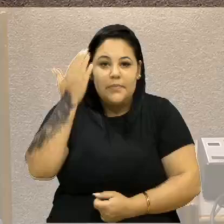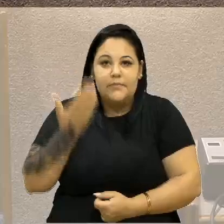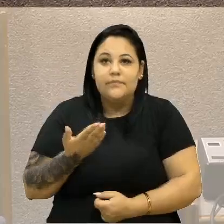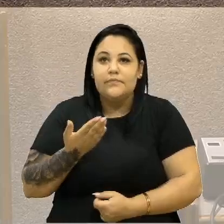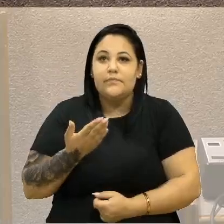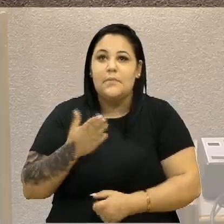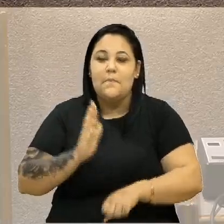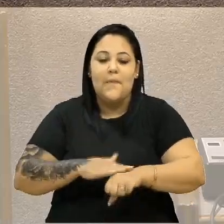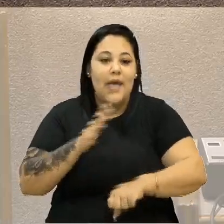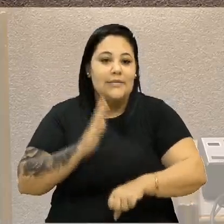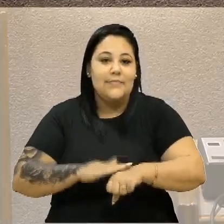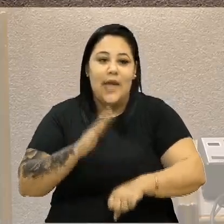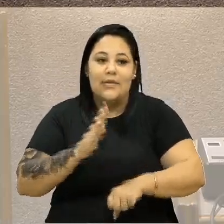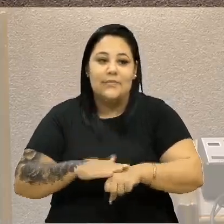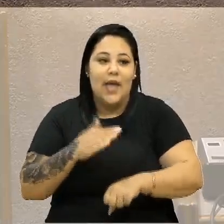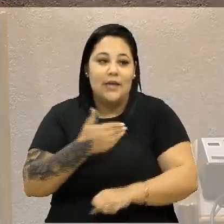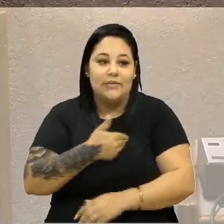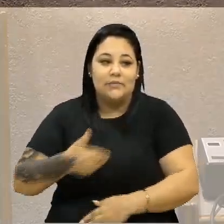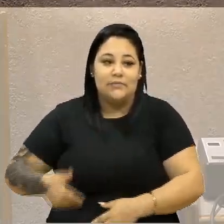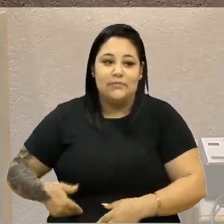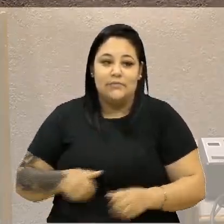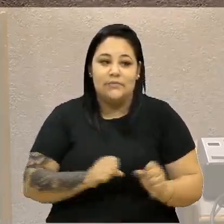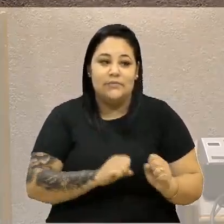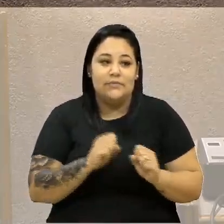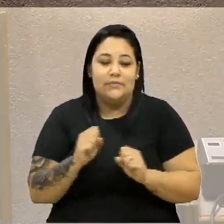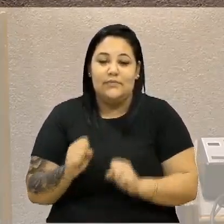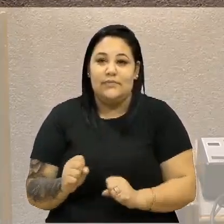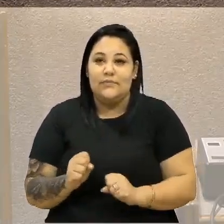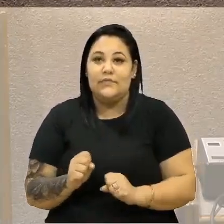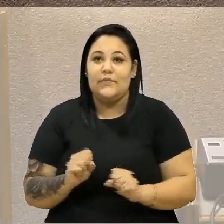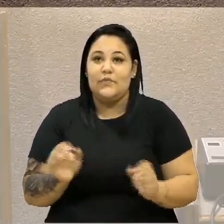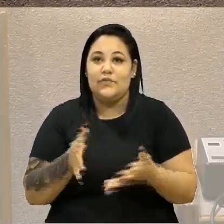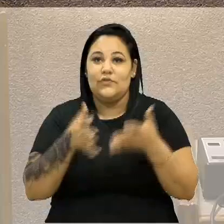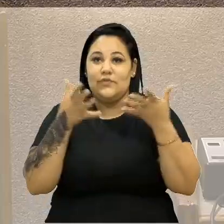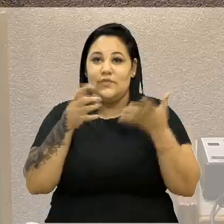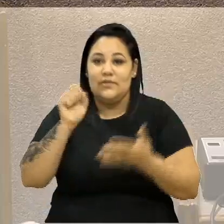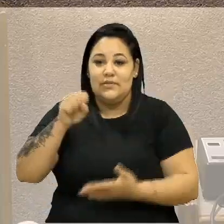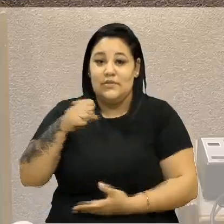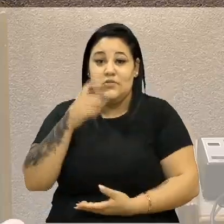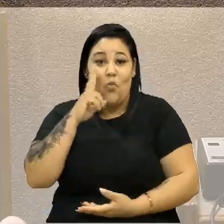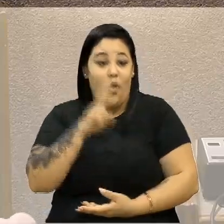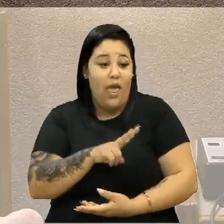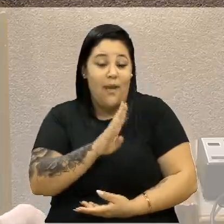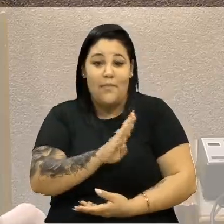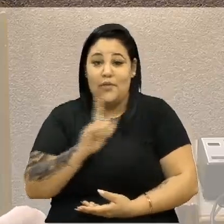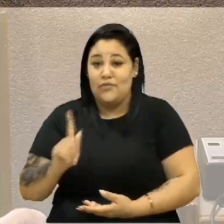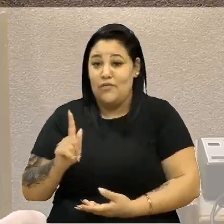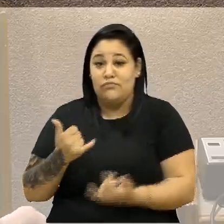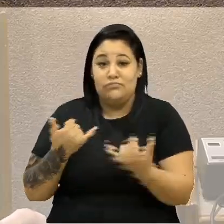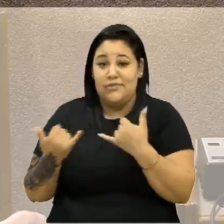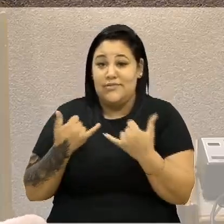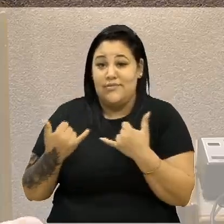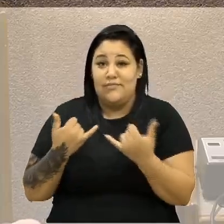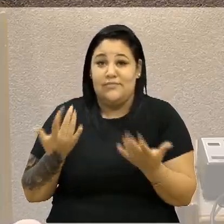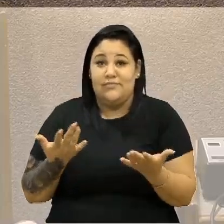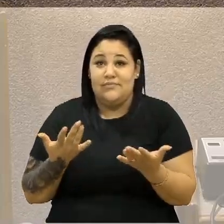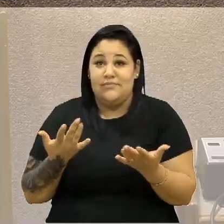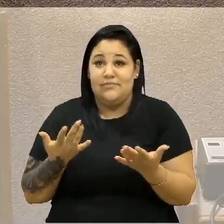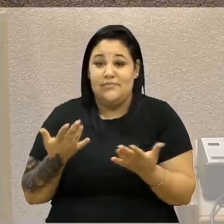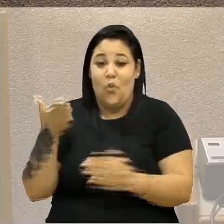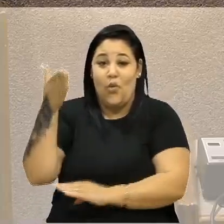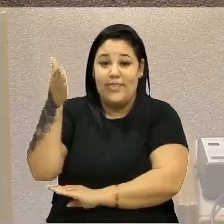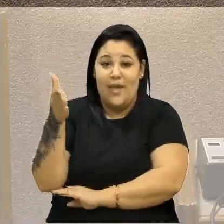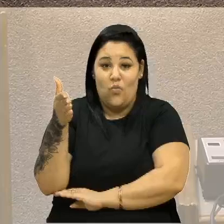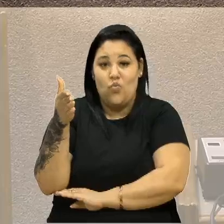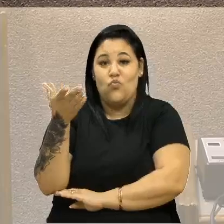vez mais o poder público vai fazer parcerias, vai incentivar. Se a gente olhar para Bento Gonçalves, por exemplo, né, o caso do Hotel da Londer